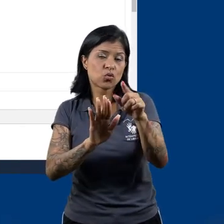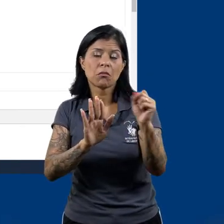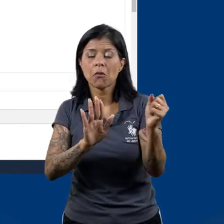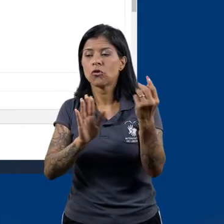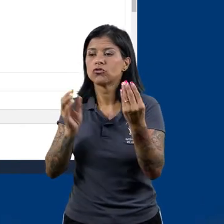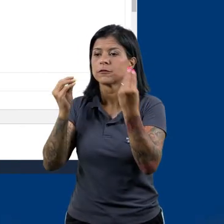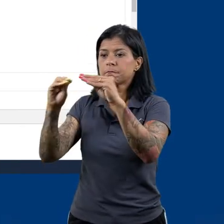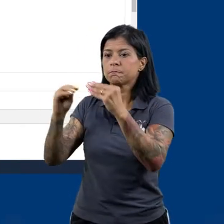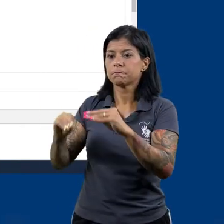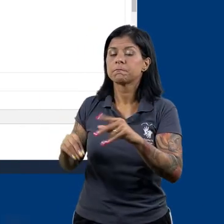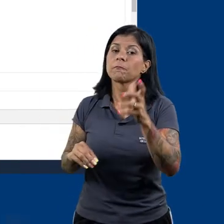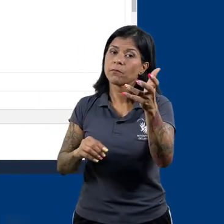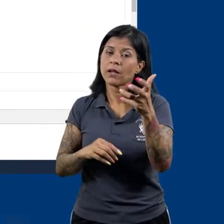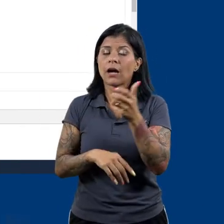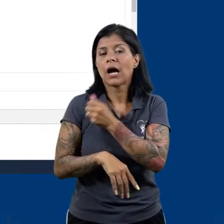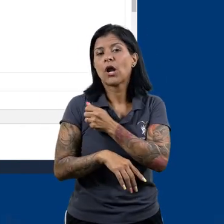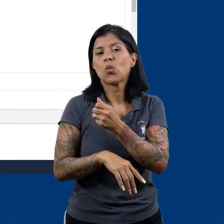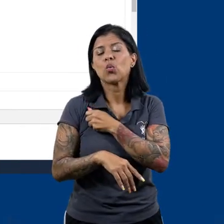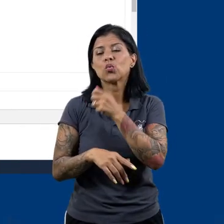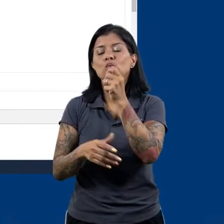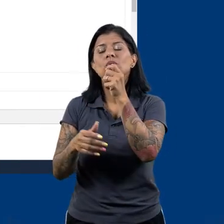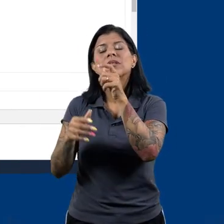de texto